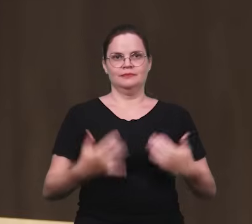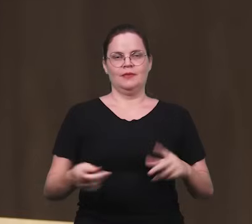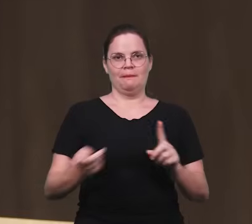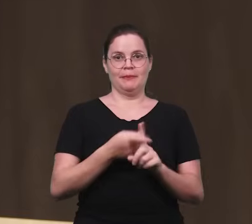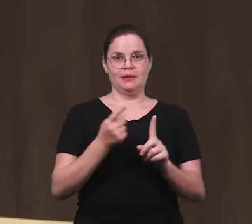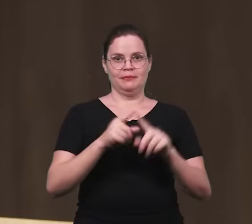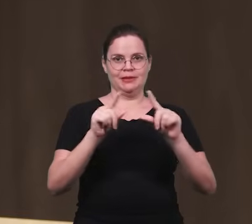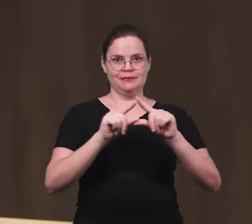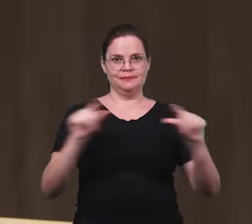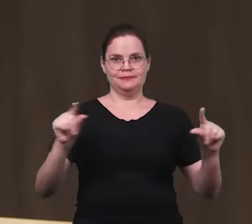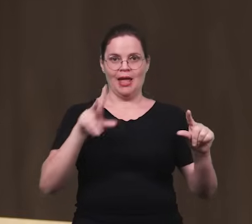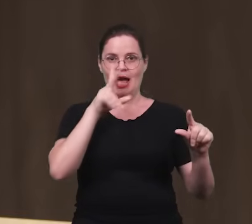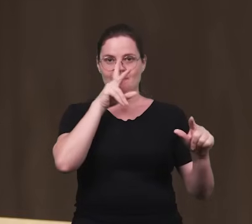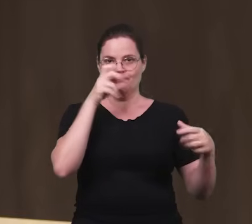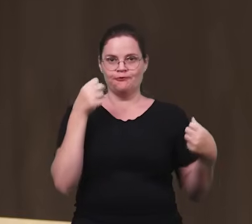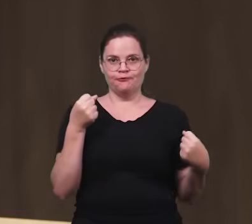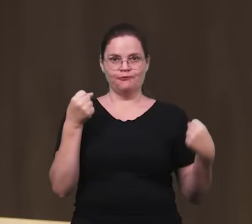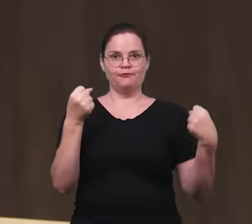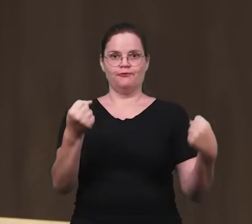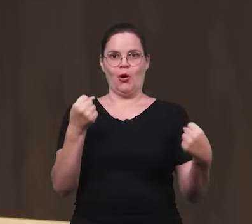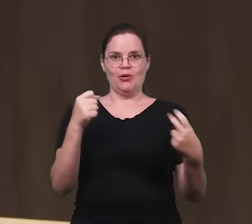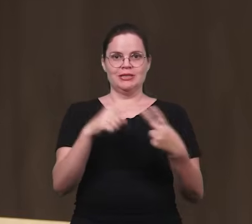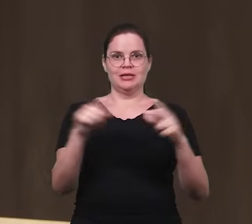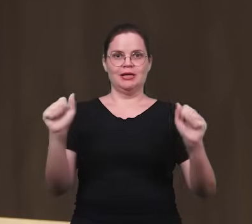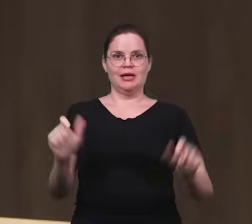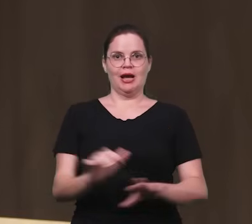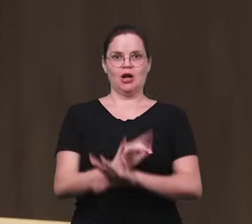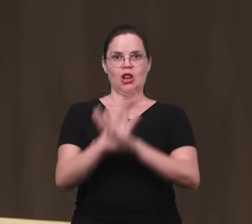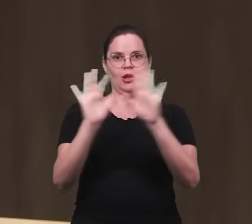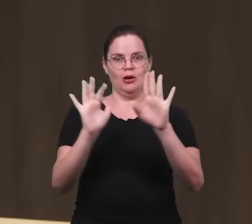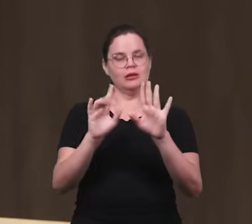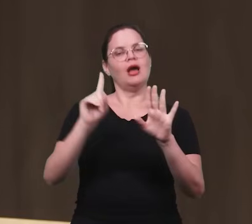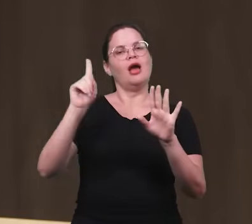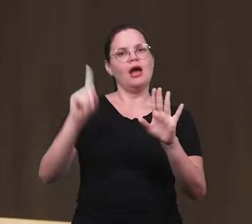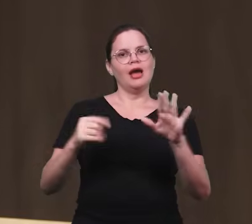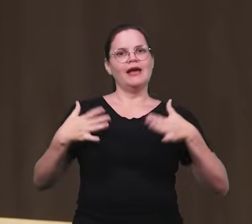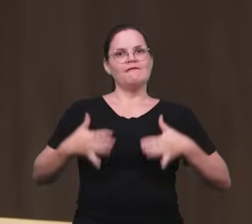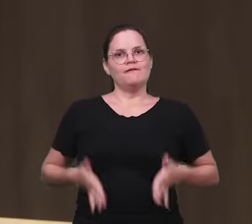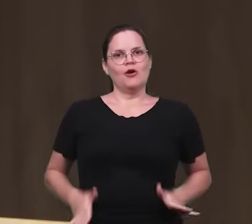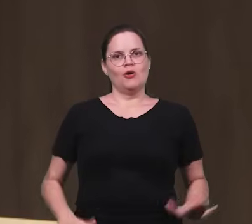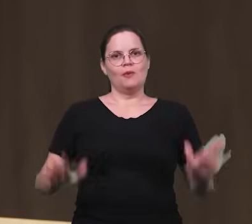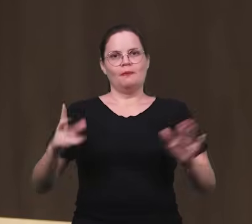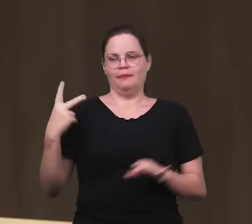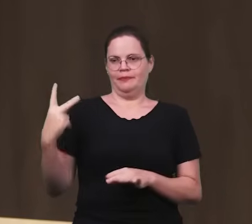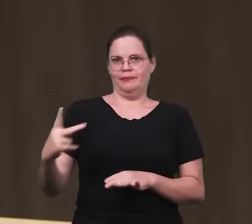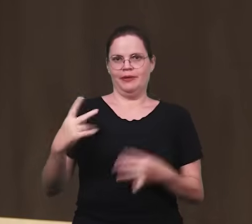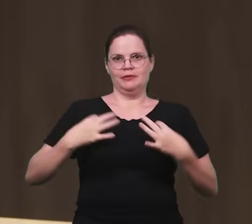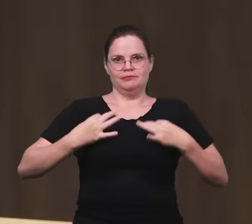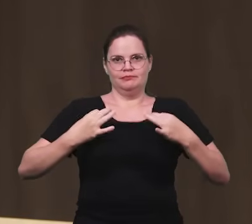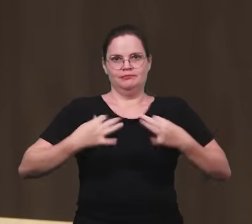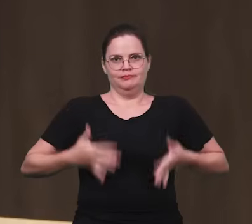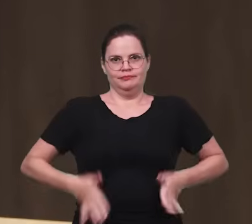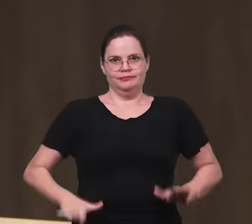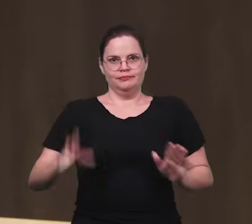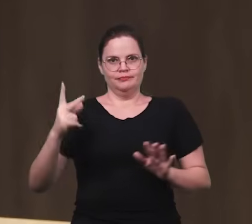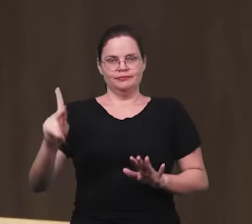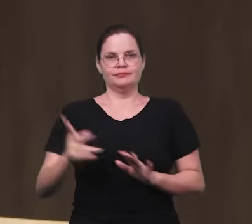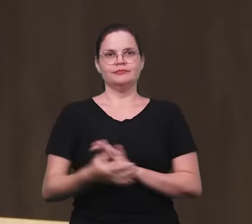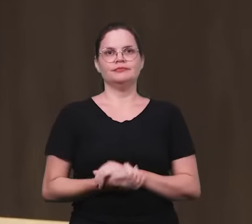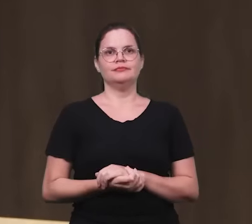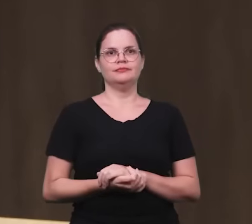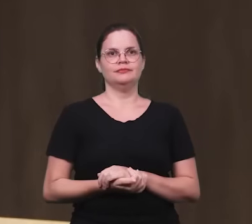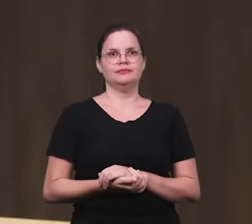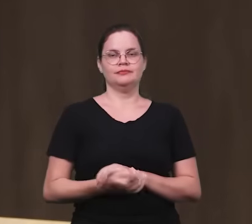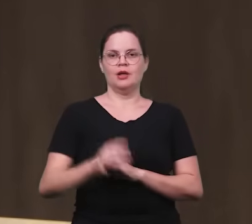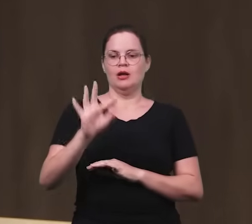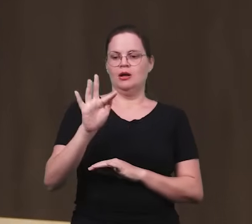parte. A força e a glória são as suas vestes. Aqui, essa primeira parte aqui,